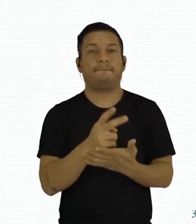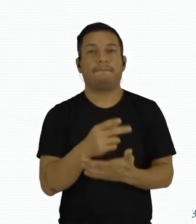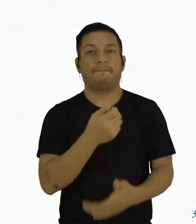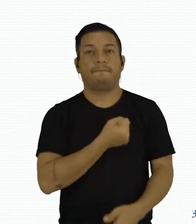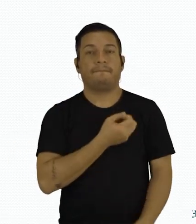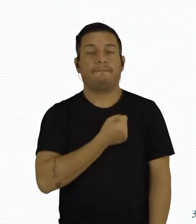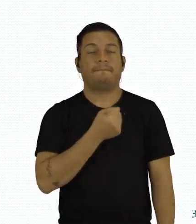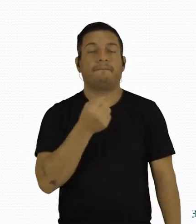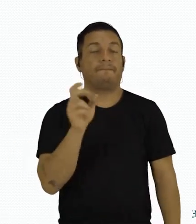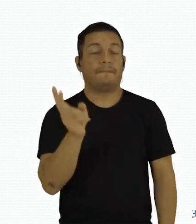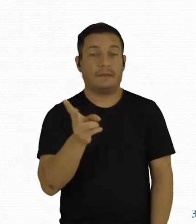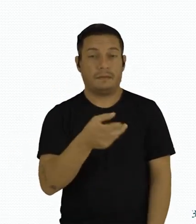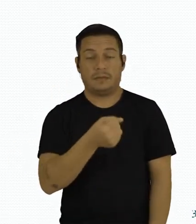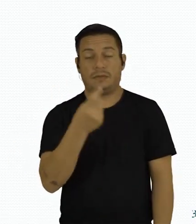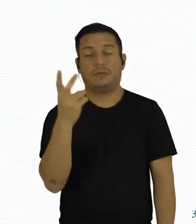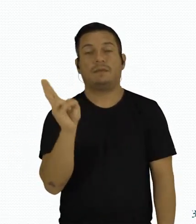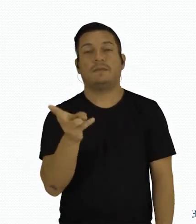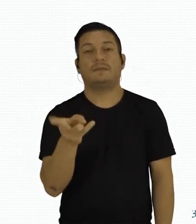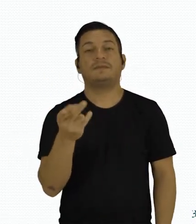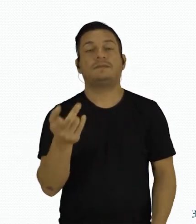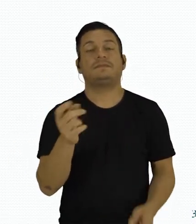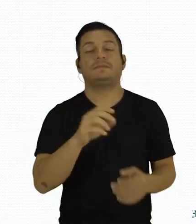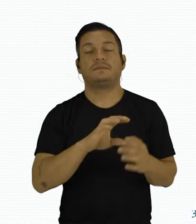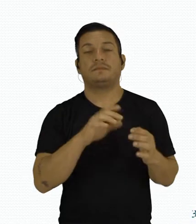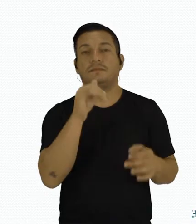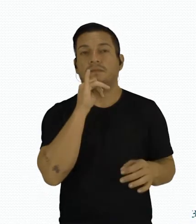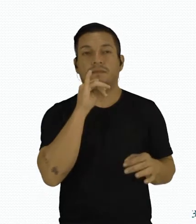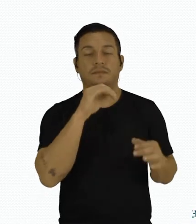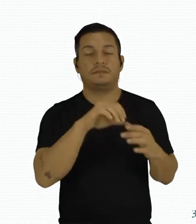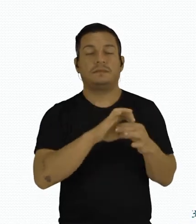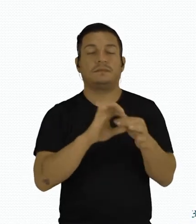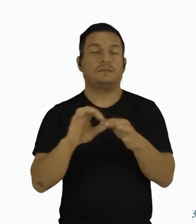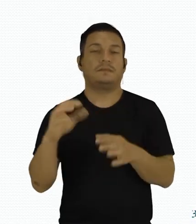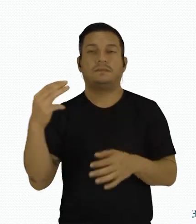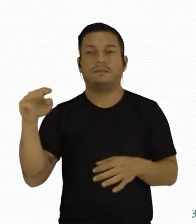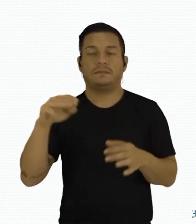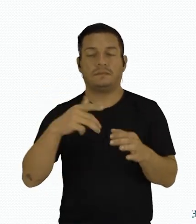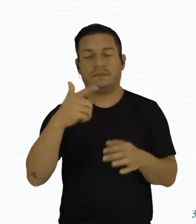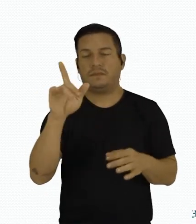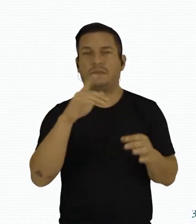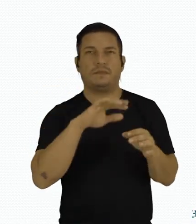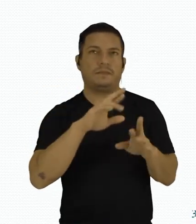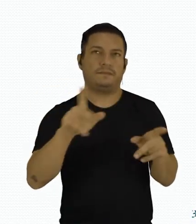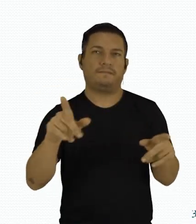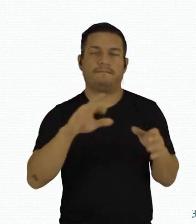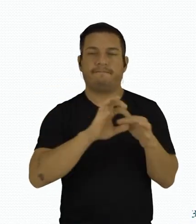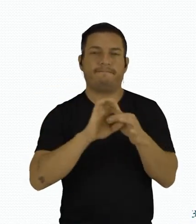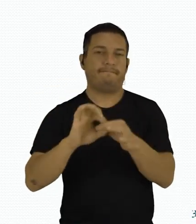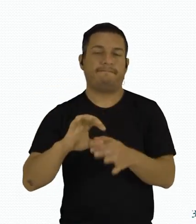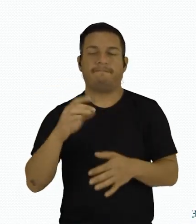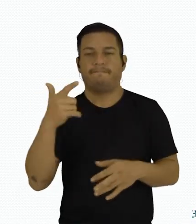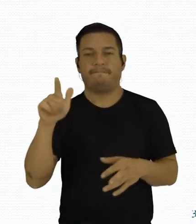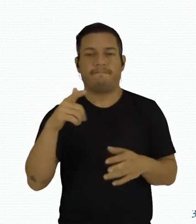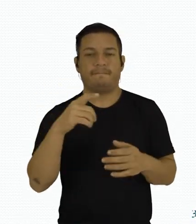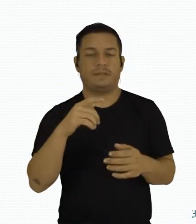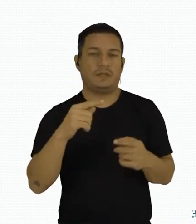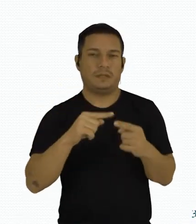quantidade. Professor, me dá um exemplo fora do contexto da matemática. Pode ser. Quer ver um exemplo aí que faz parte do nosso dia a